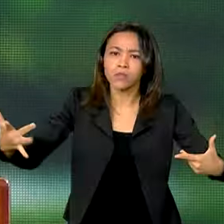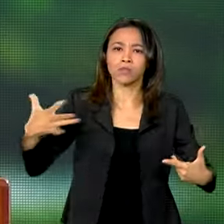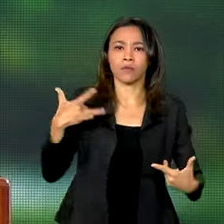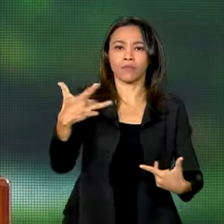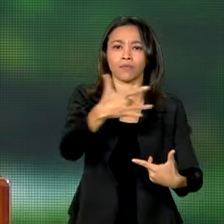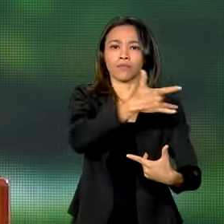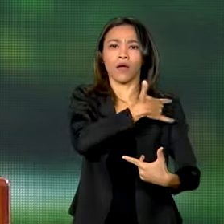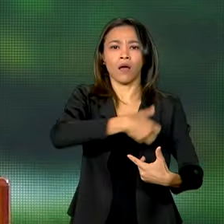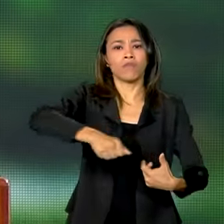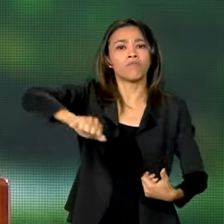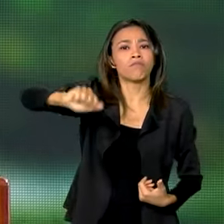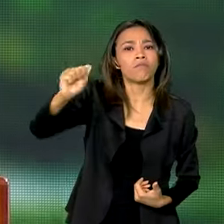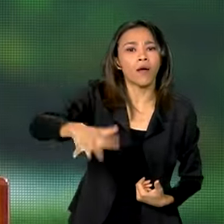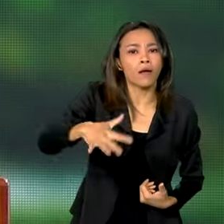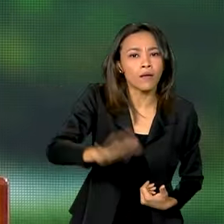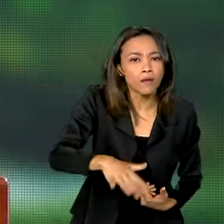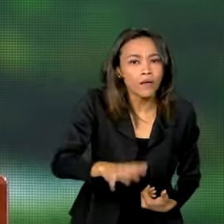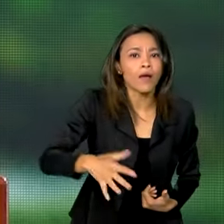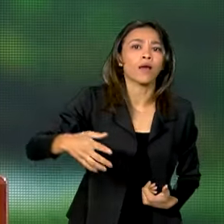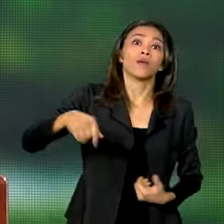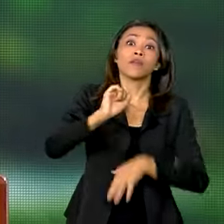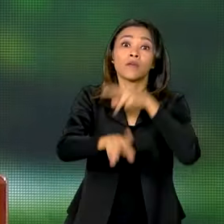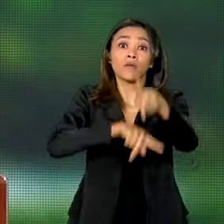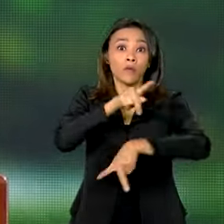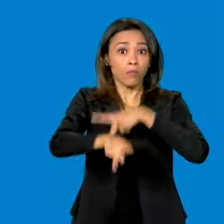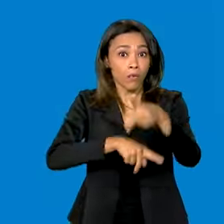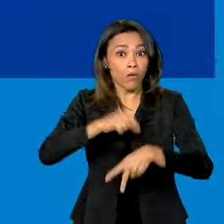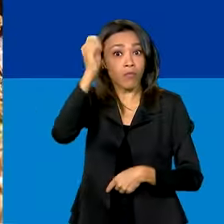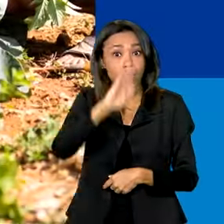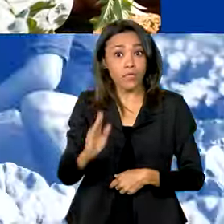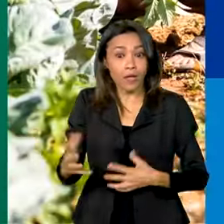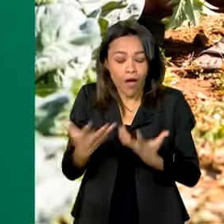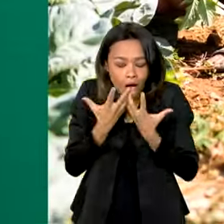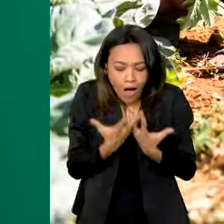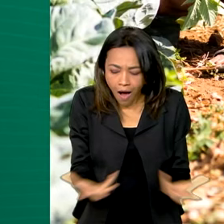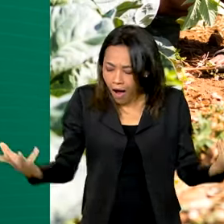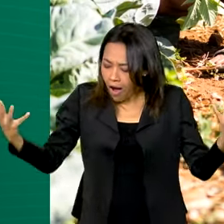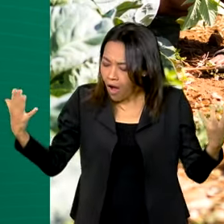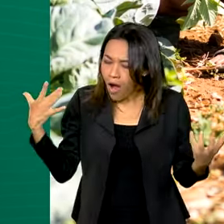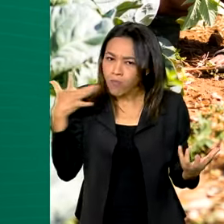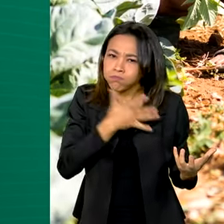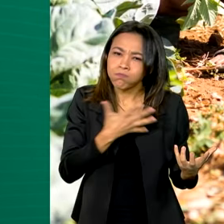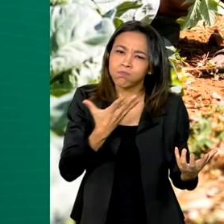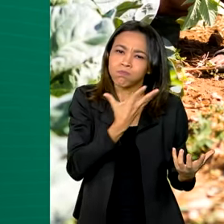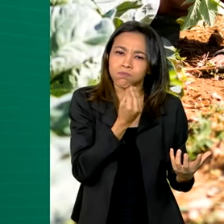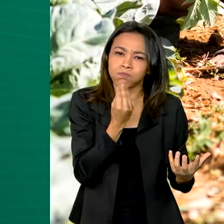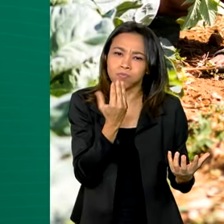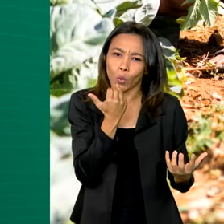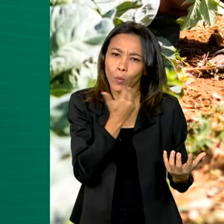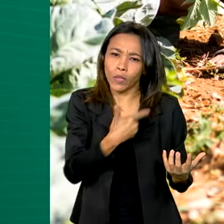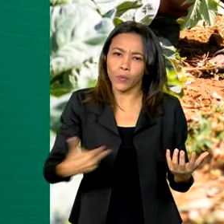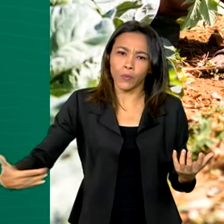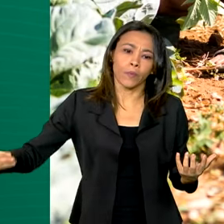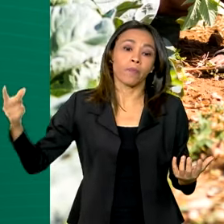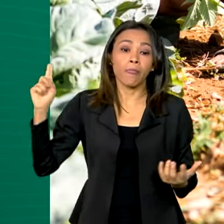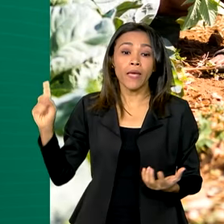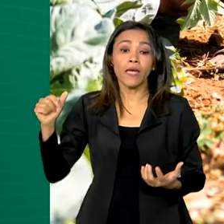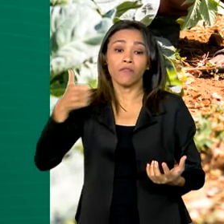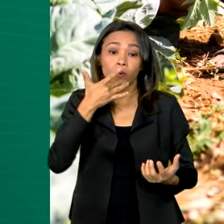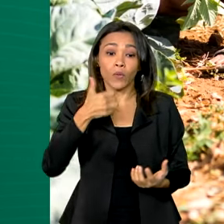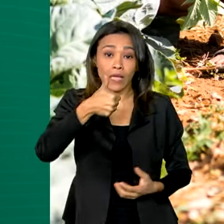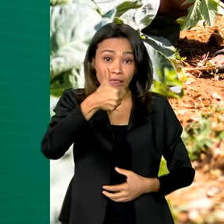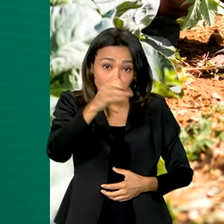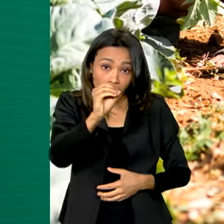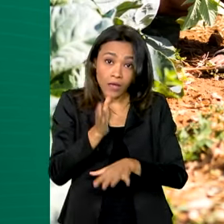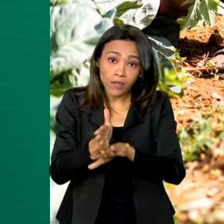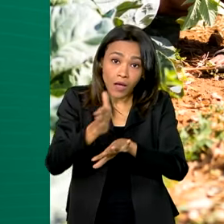barato, fartura na mesa do povo brasileiro. 10 linhas de financiamento de crédito rural do PRONAF tiveram